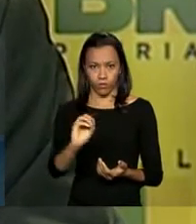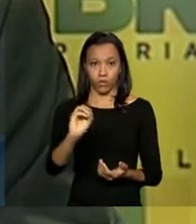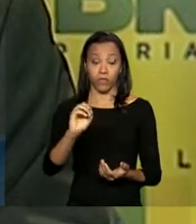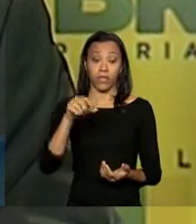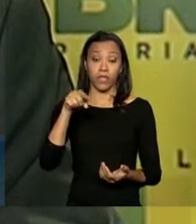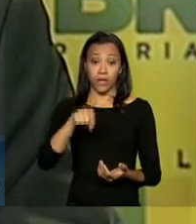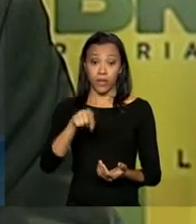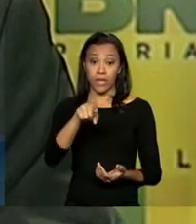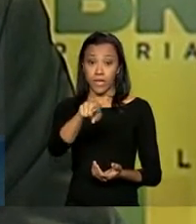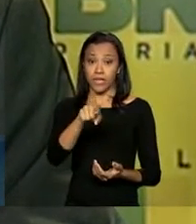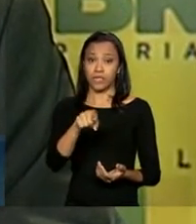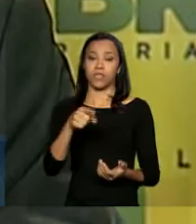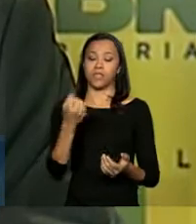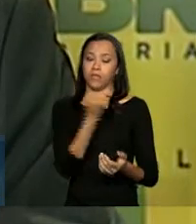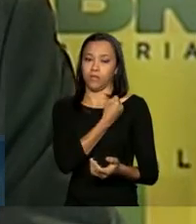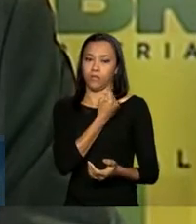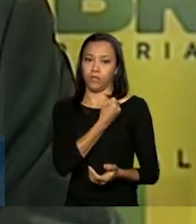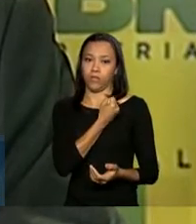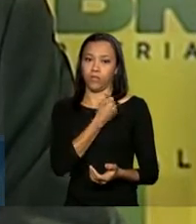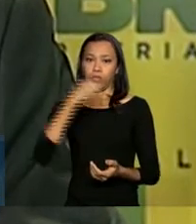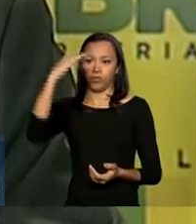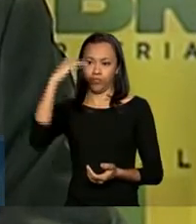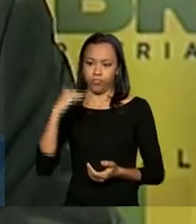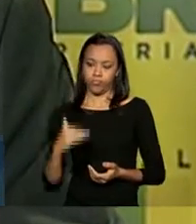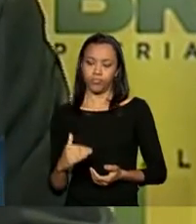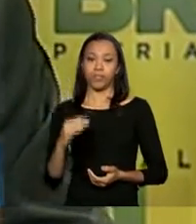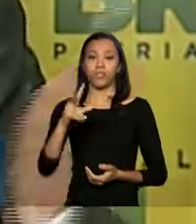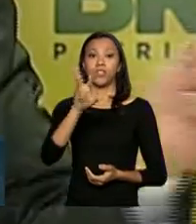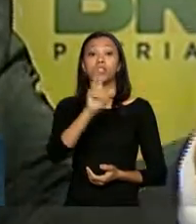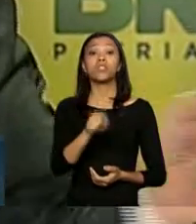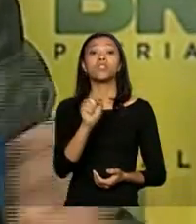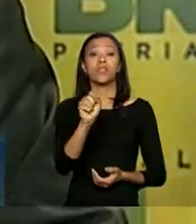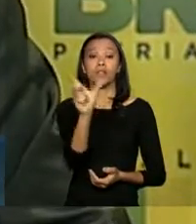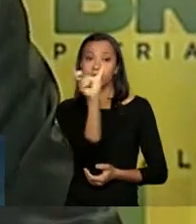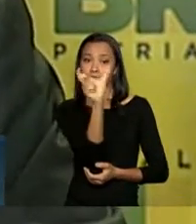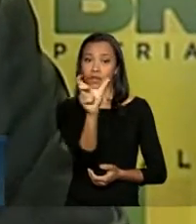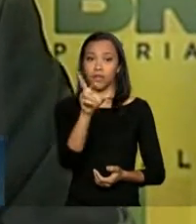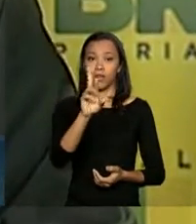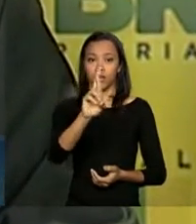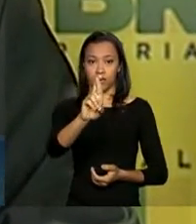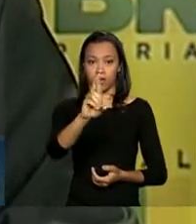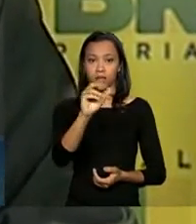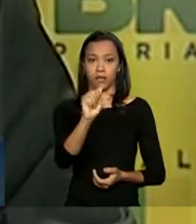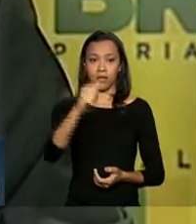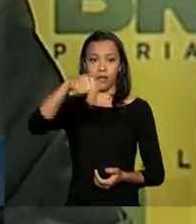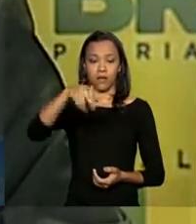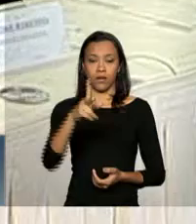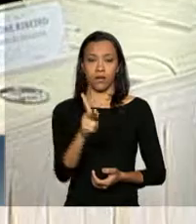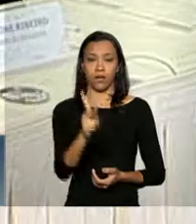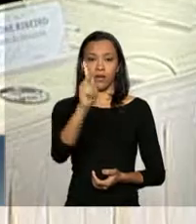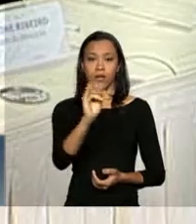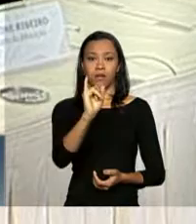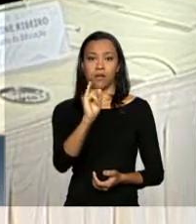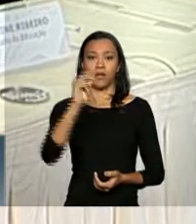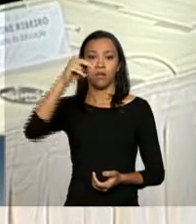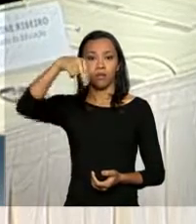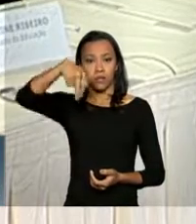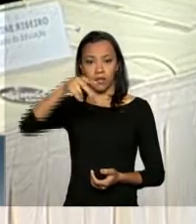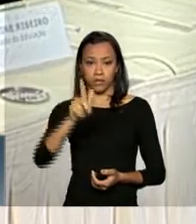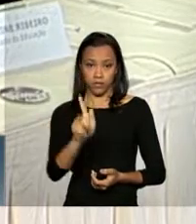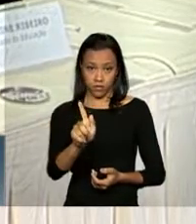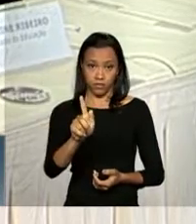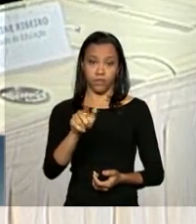ele não informa. Nós fizemos alguns exercícios. O próximo. Quer dizer, só enfatizando, né?